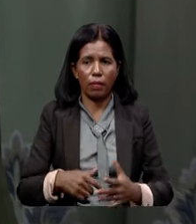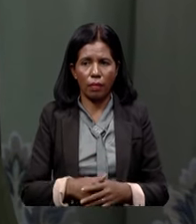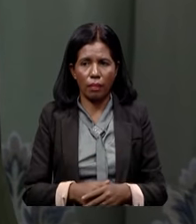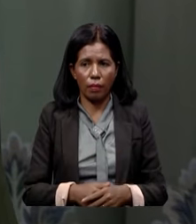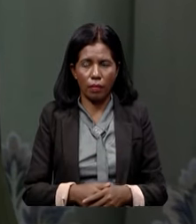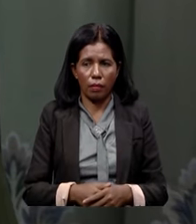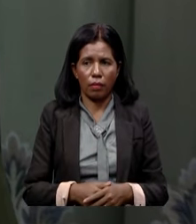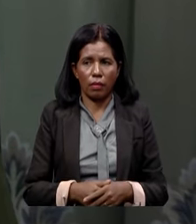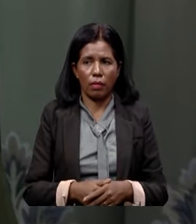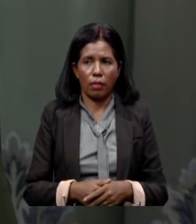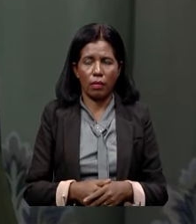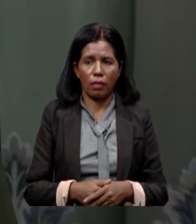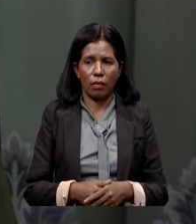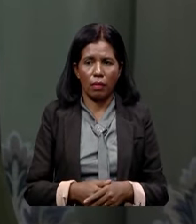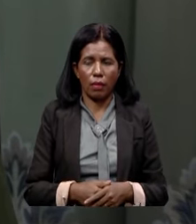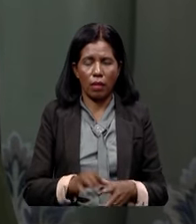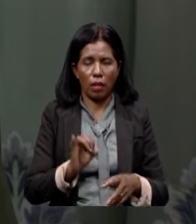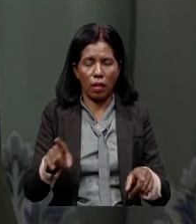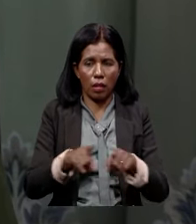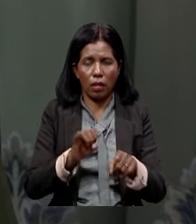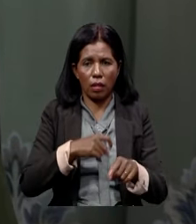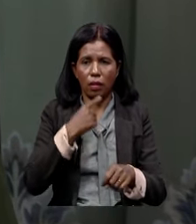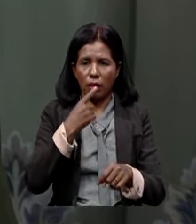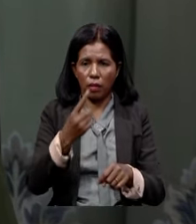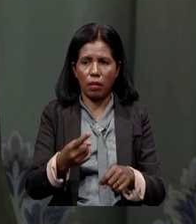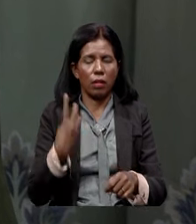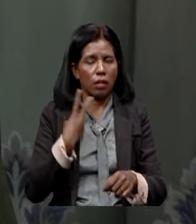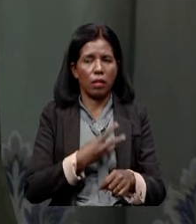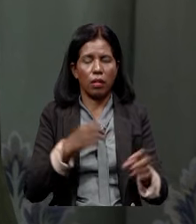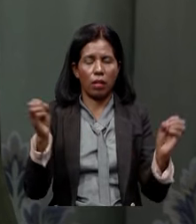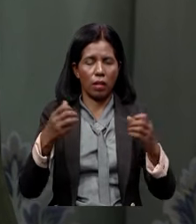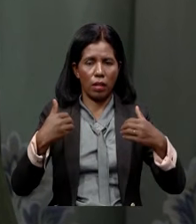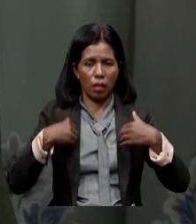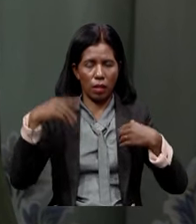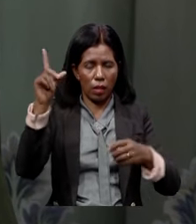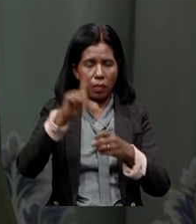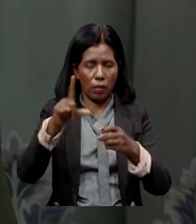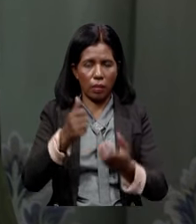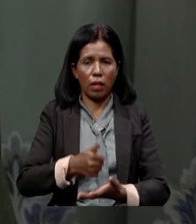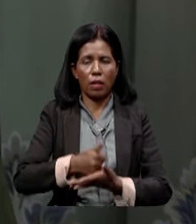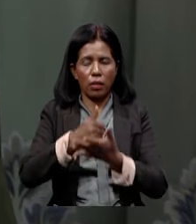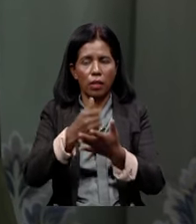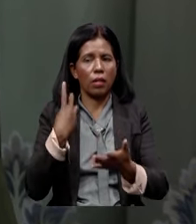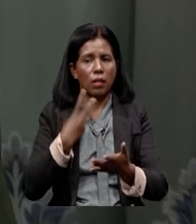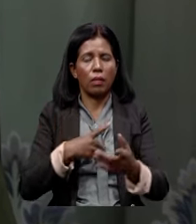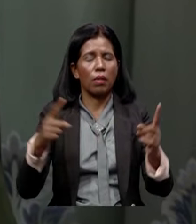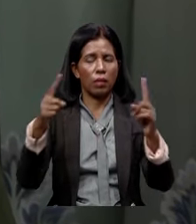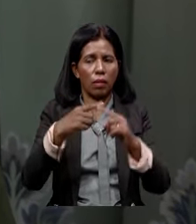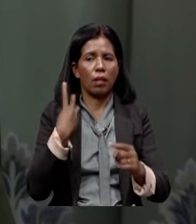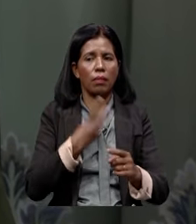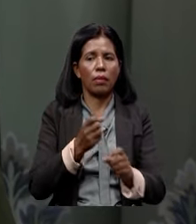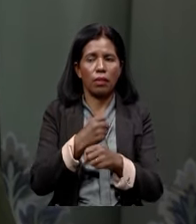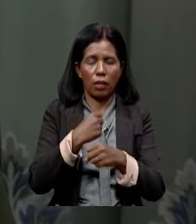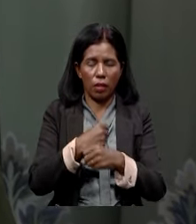be? Hansau atete, infelizmente, ita lei laboratório não bem, mas bela apoio. Ita, mas a mila torre nedek, a mila fata em halo